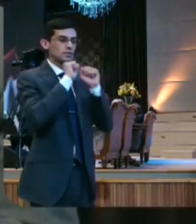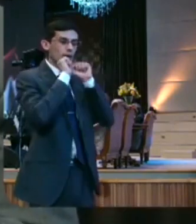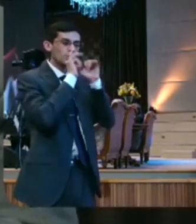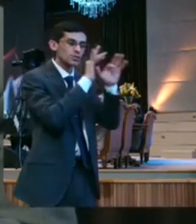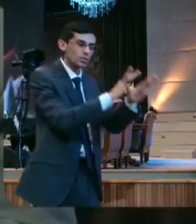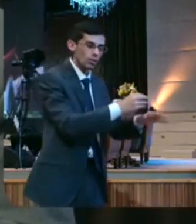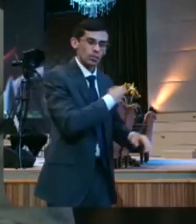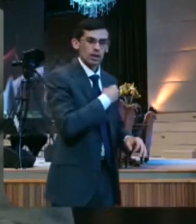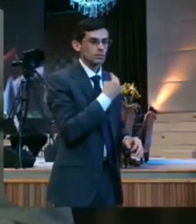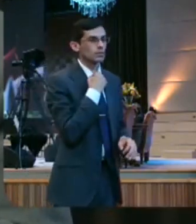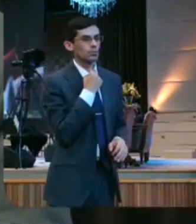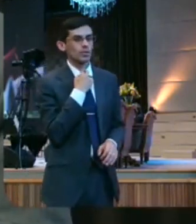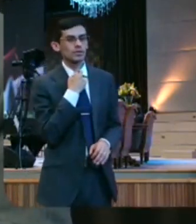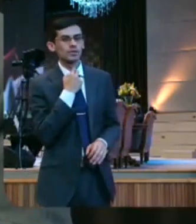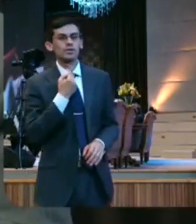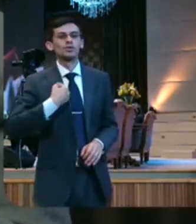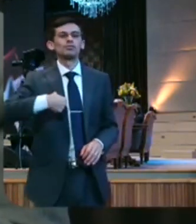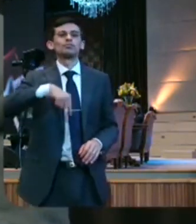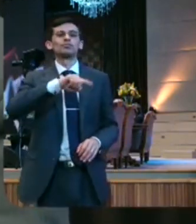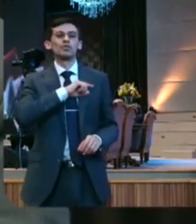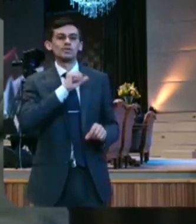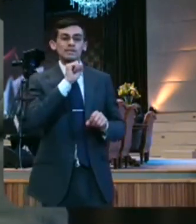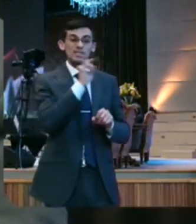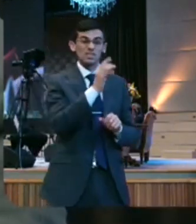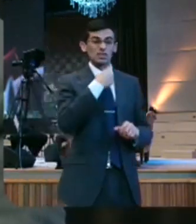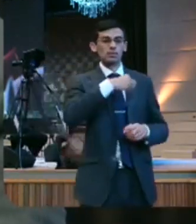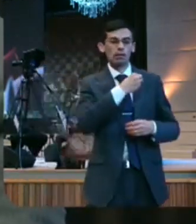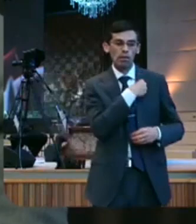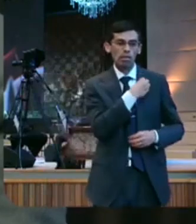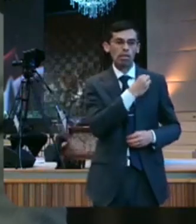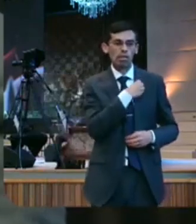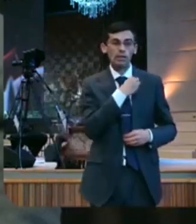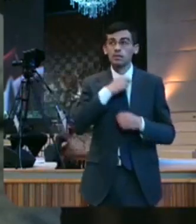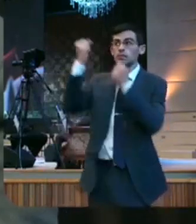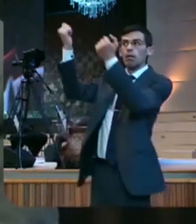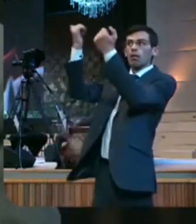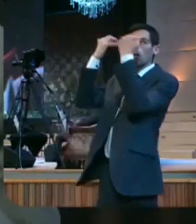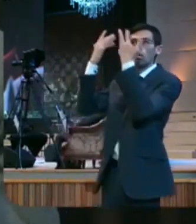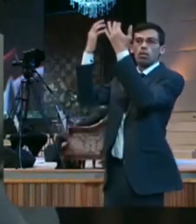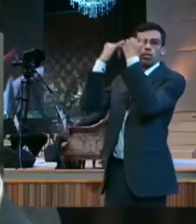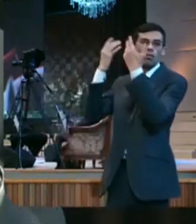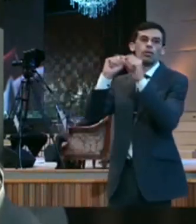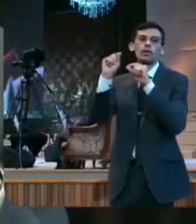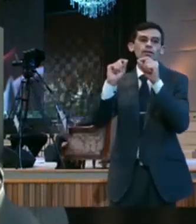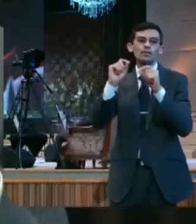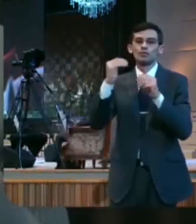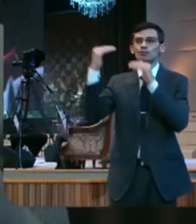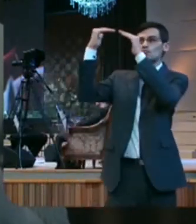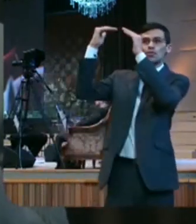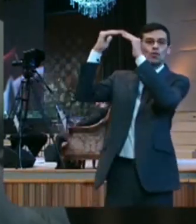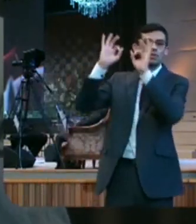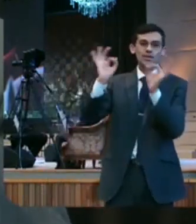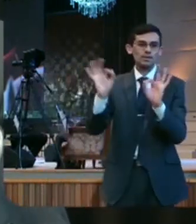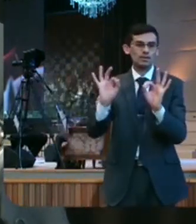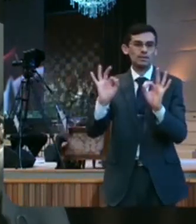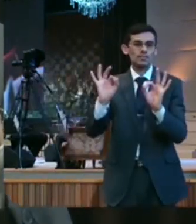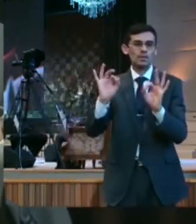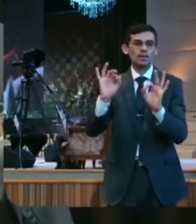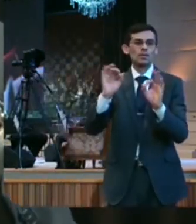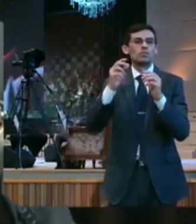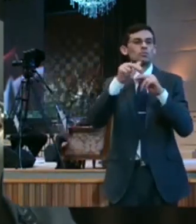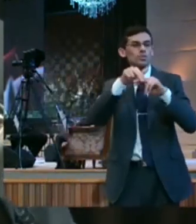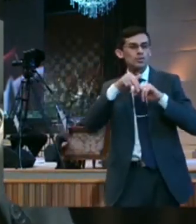pecado, a gente vai ser tão diferente da natureza daquele que é o Senhor que vai à nossa frente, que não vai